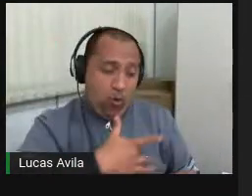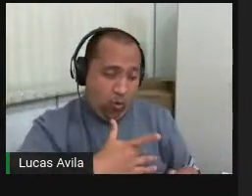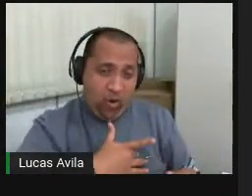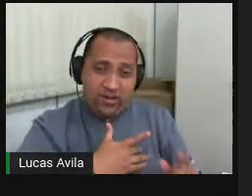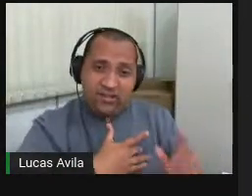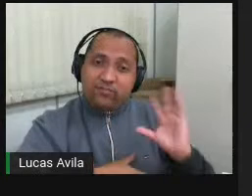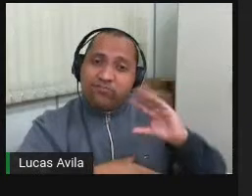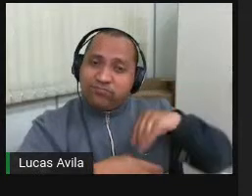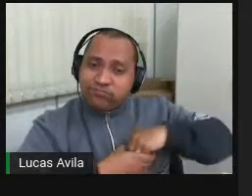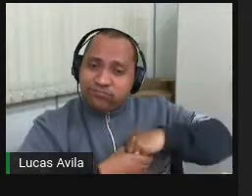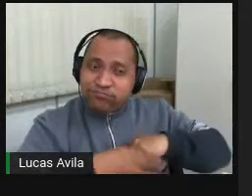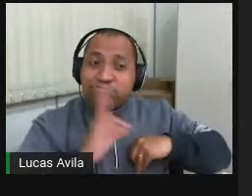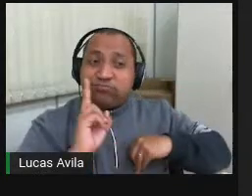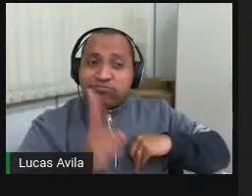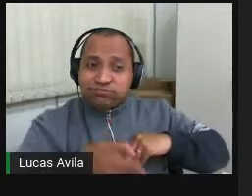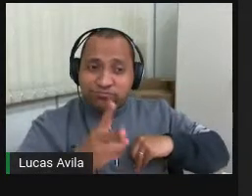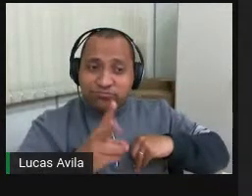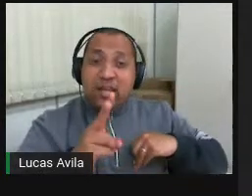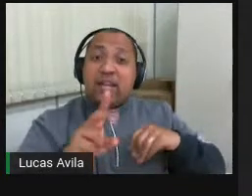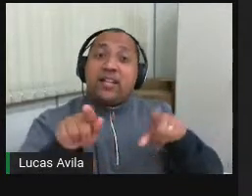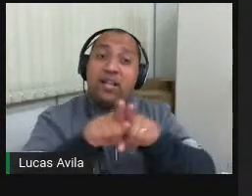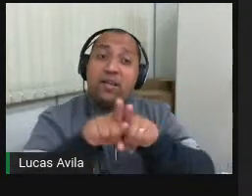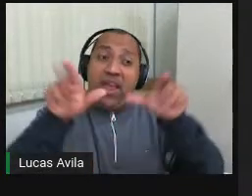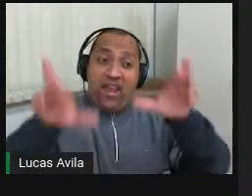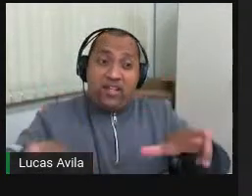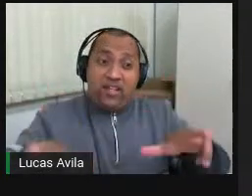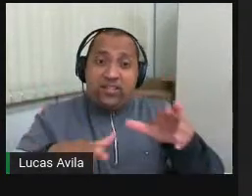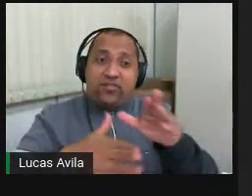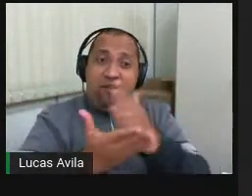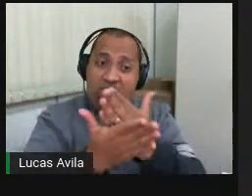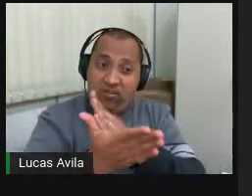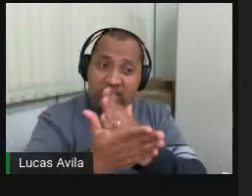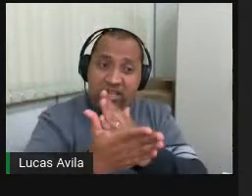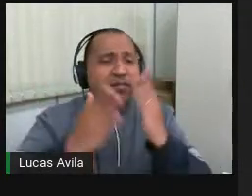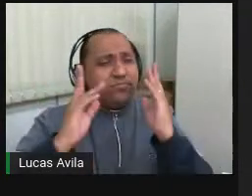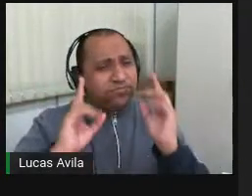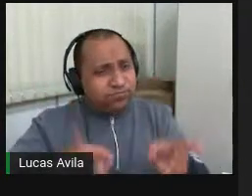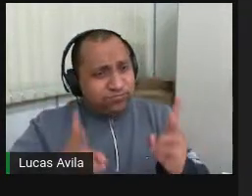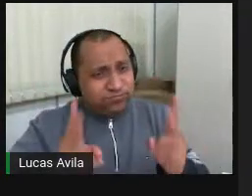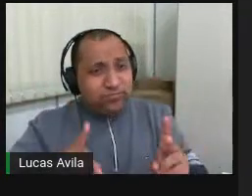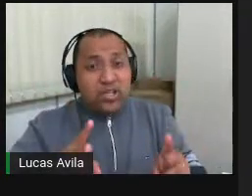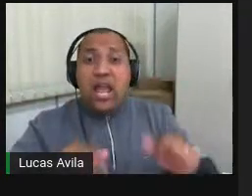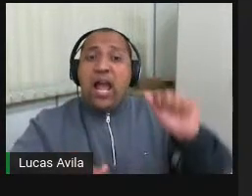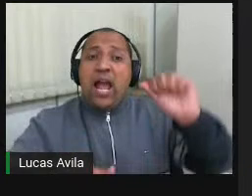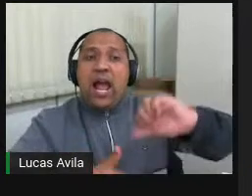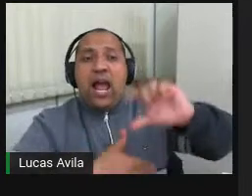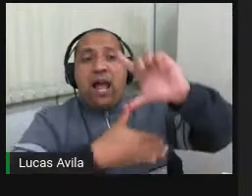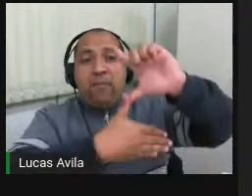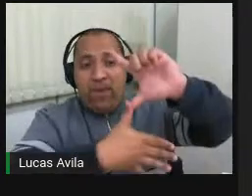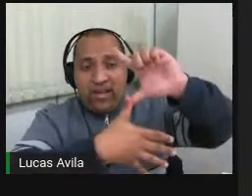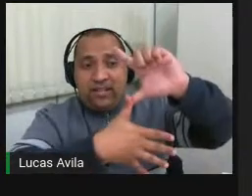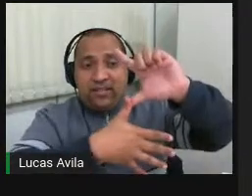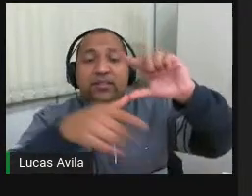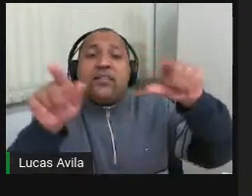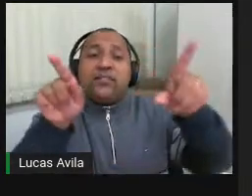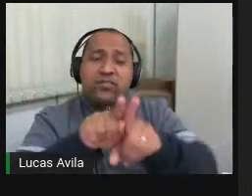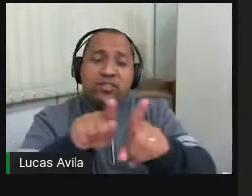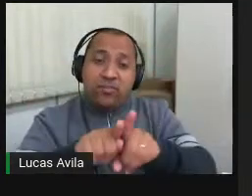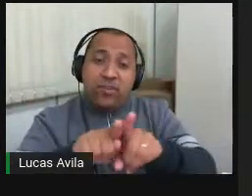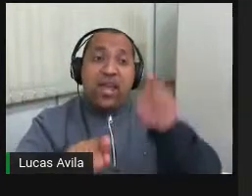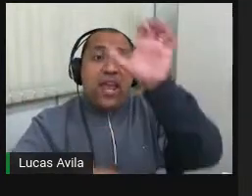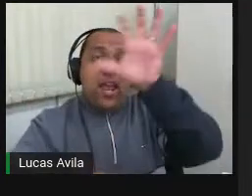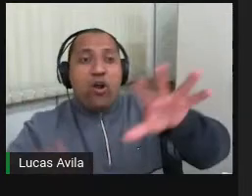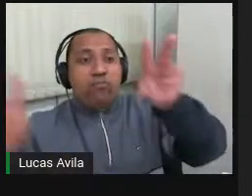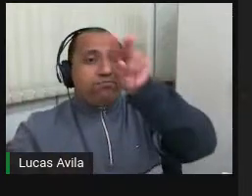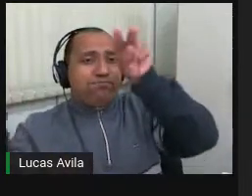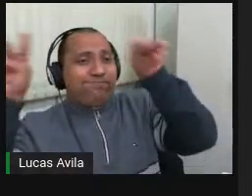ficar visível no Pampa, vai ficar visível para a América Latina, vai ficar visível para a Europa, porque